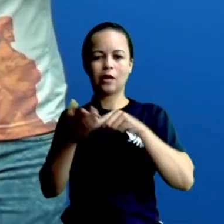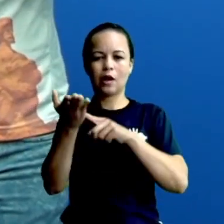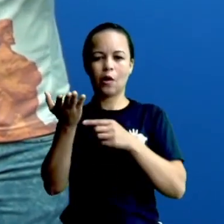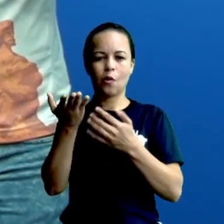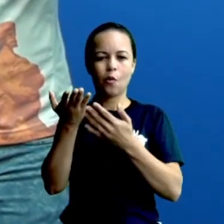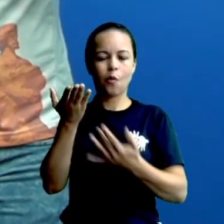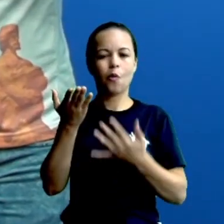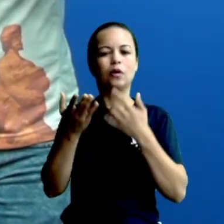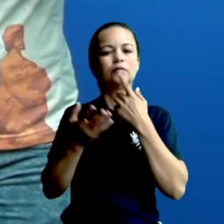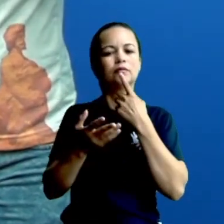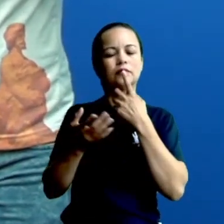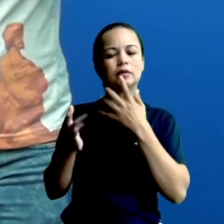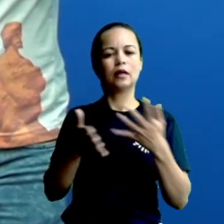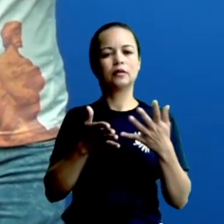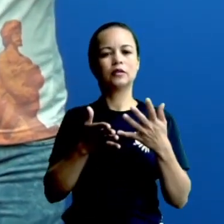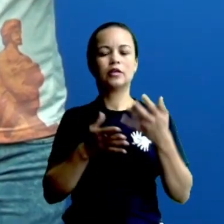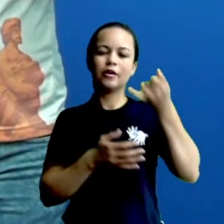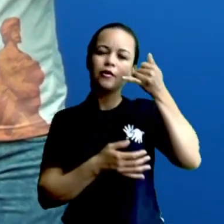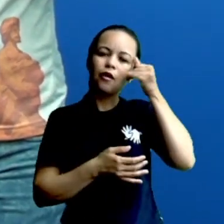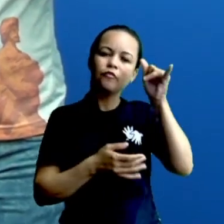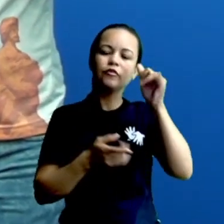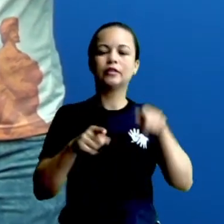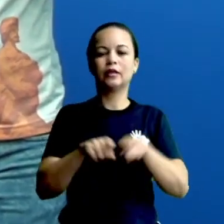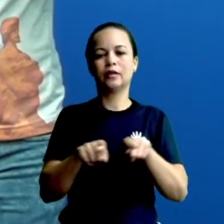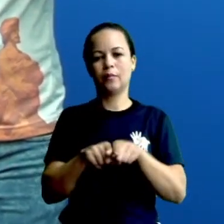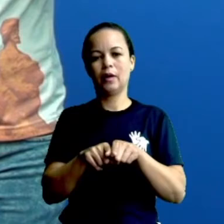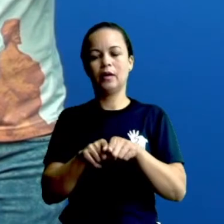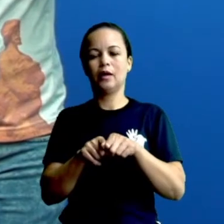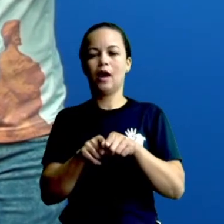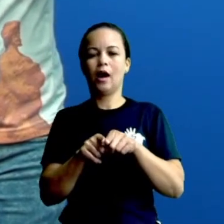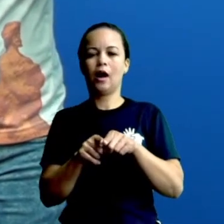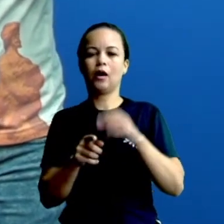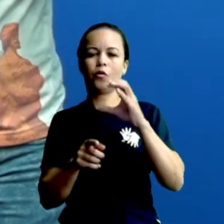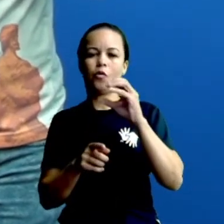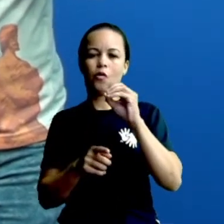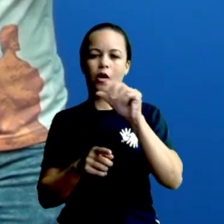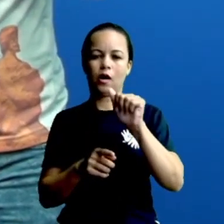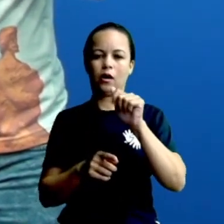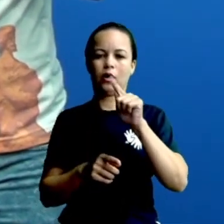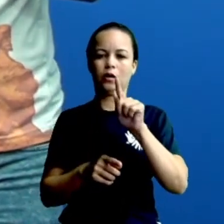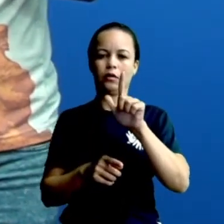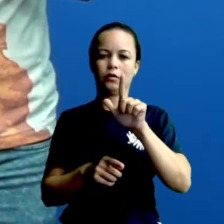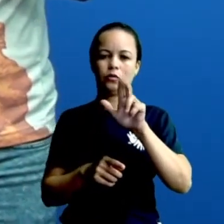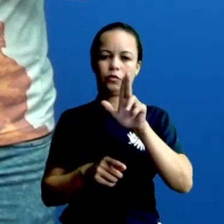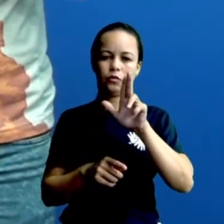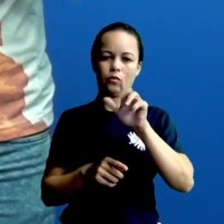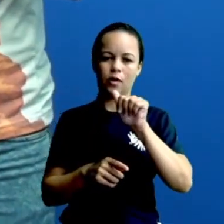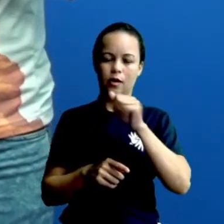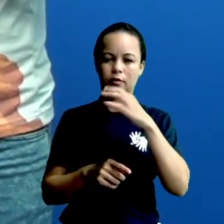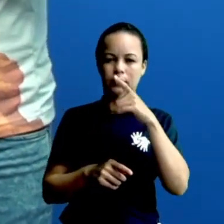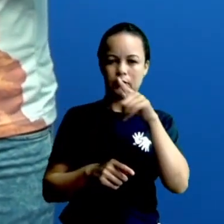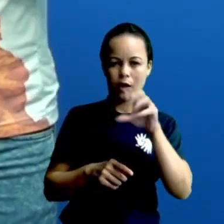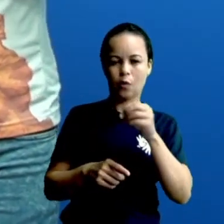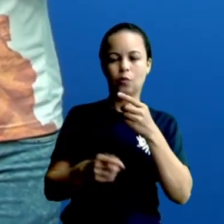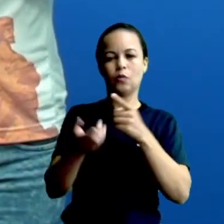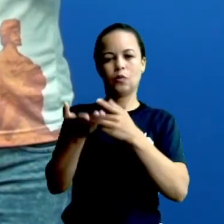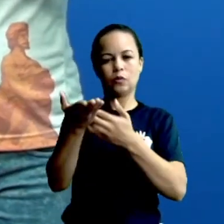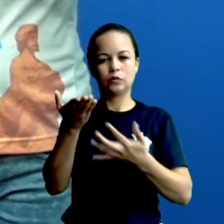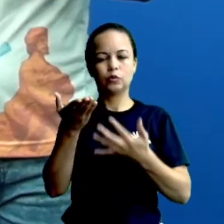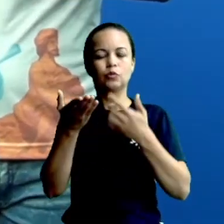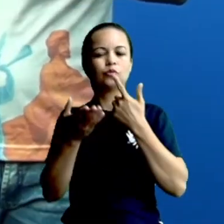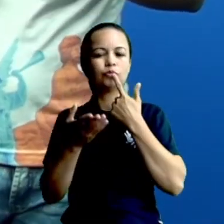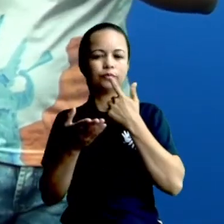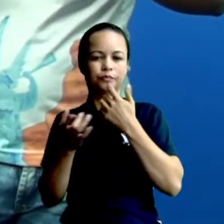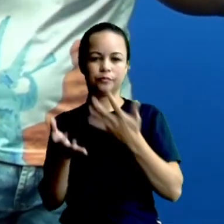evitam também a coagulação do sangue enquanto eles fazem o repasto sanguíneo.